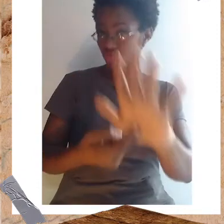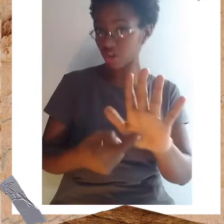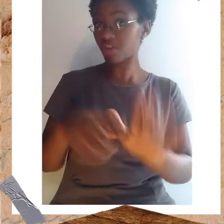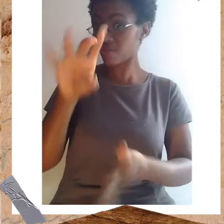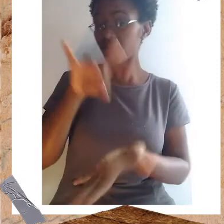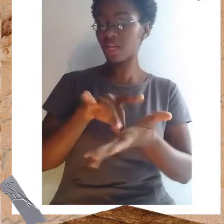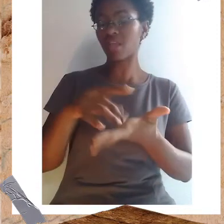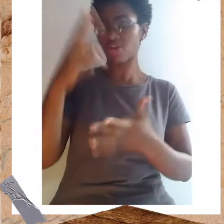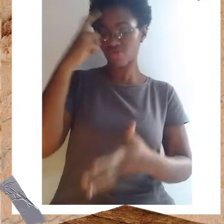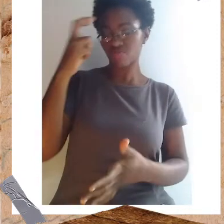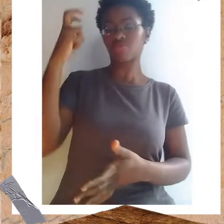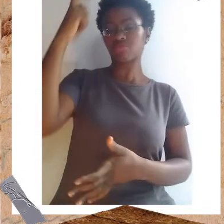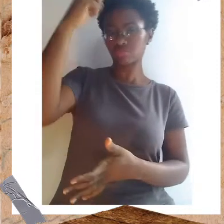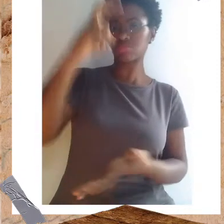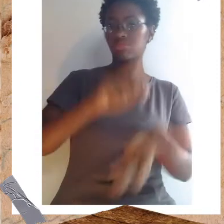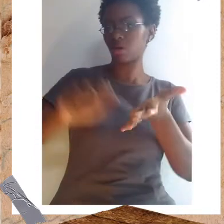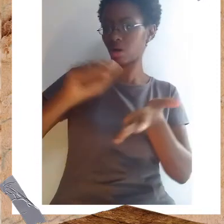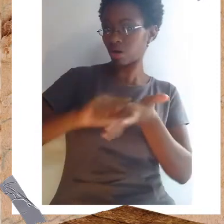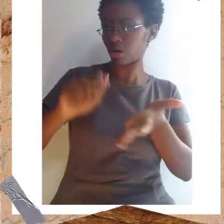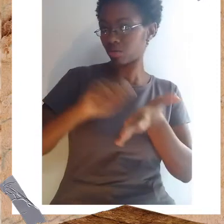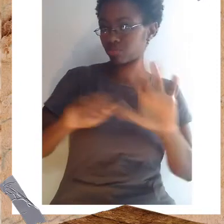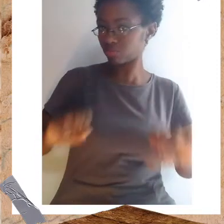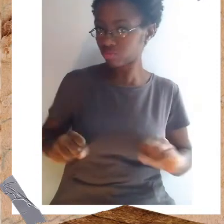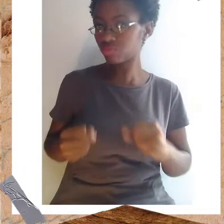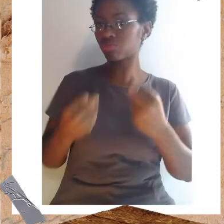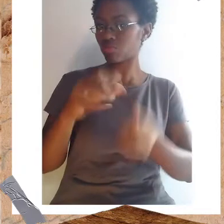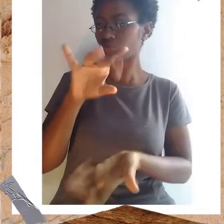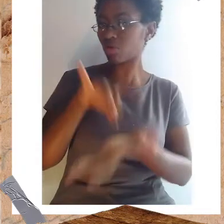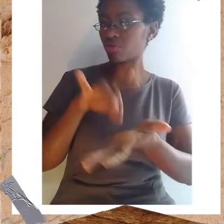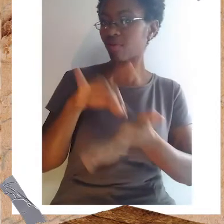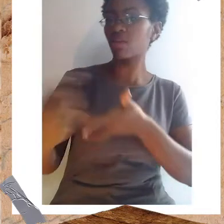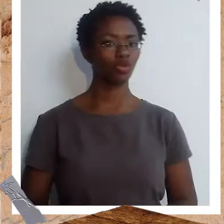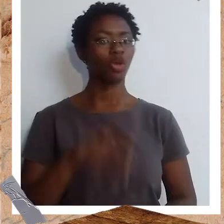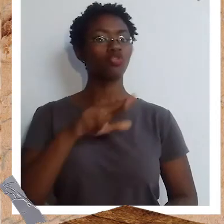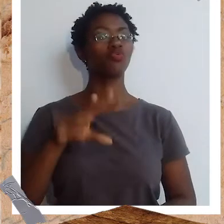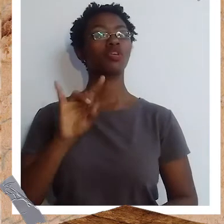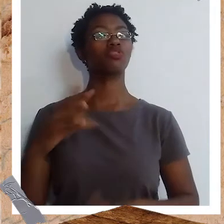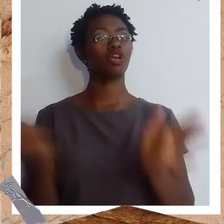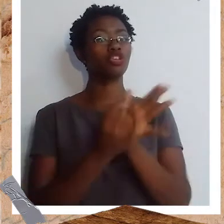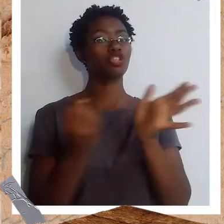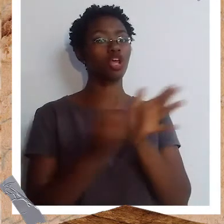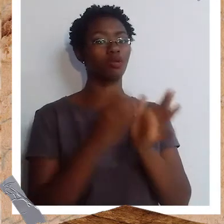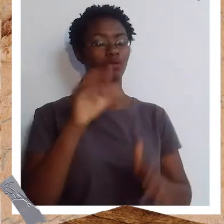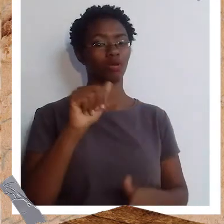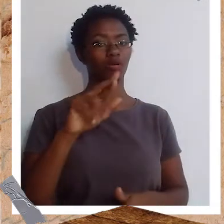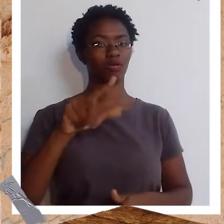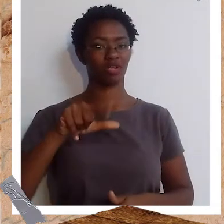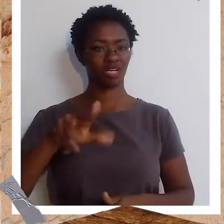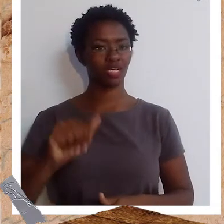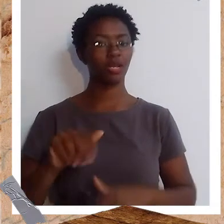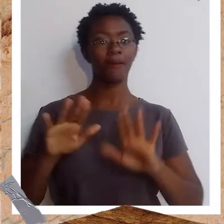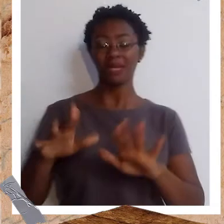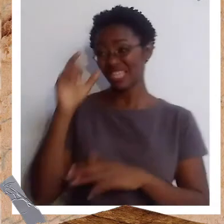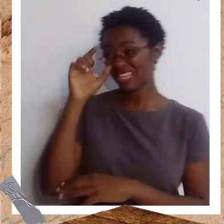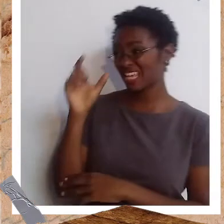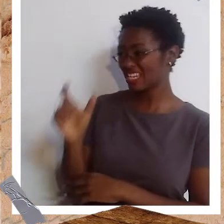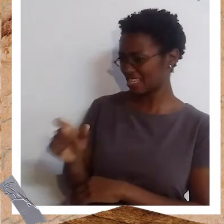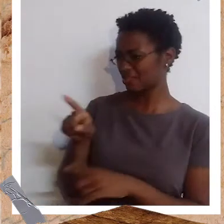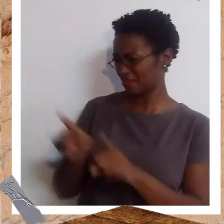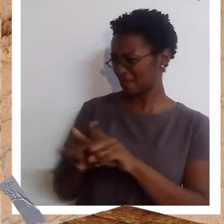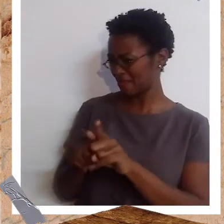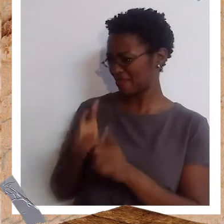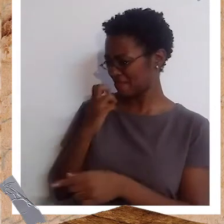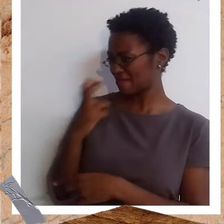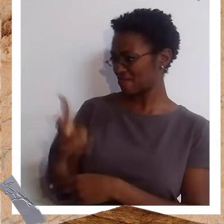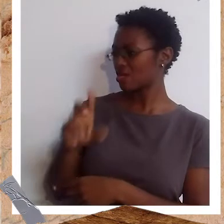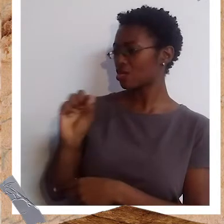foto também é muito interessante a gente pensar que há uma experiência comum entre intelectuais, homens e mulheres negros e intelectuais, que é a